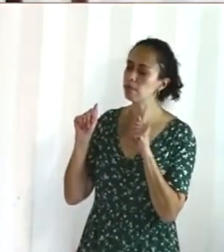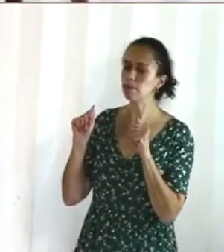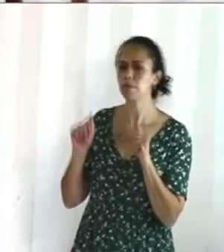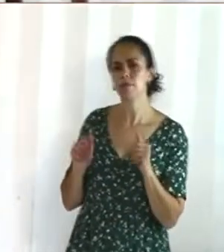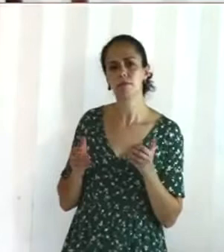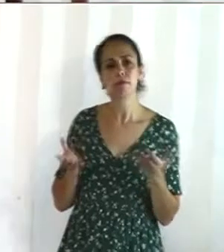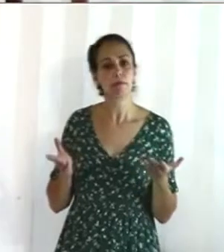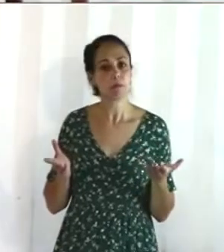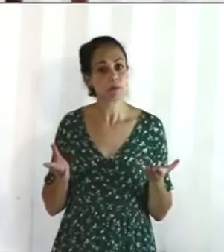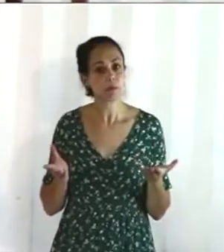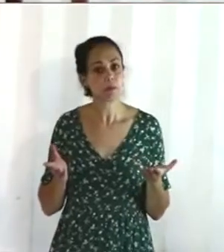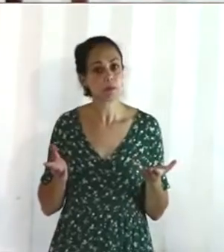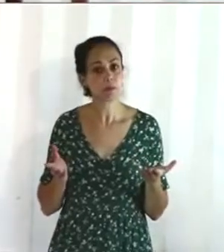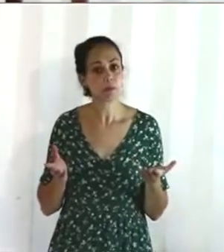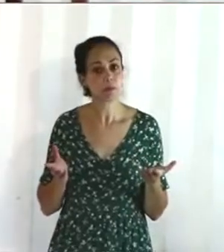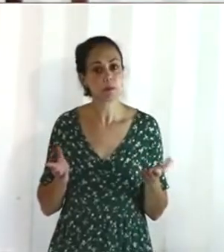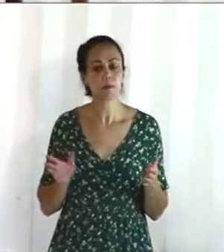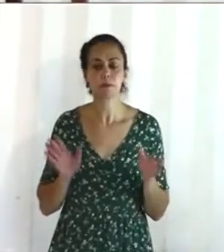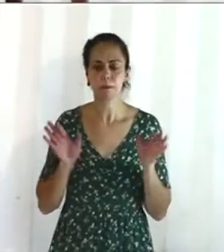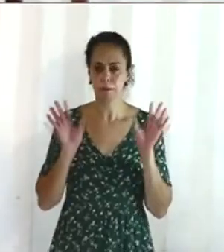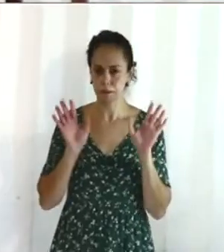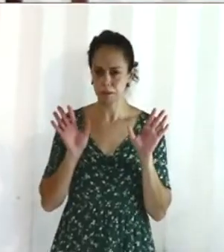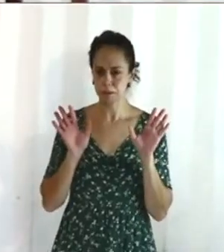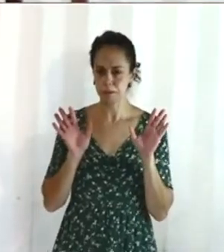Muitas pessoas vão responder de uma maneira